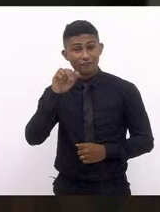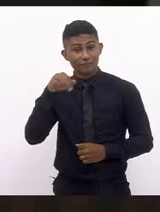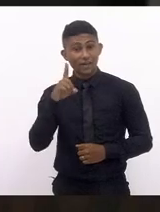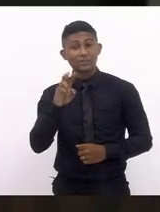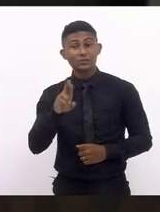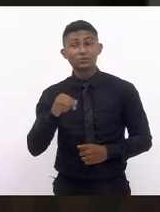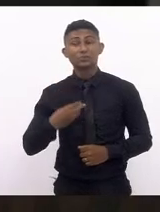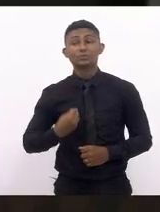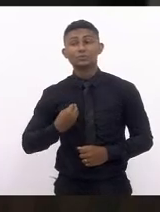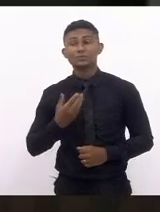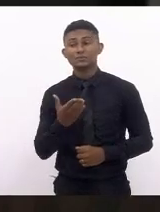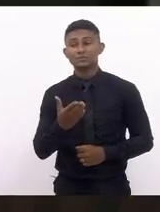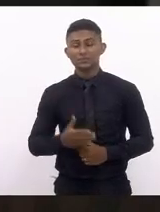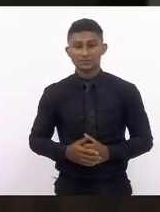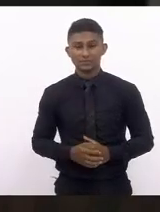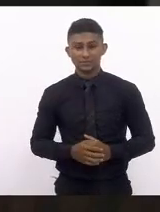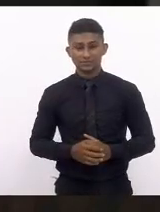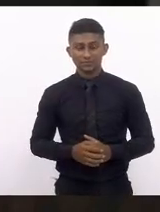família